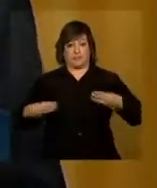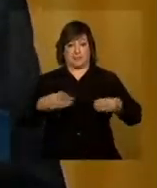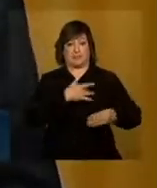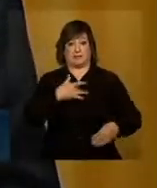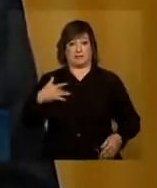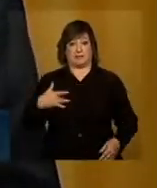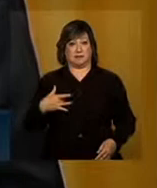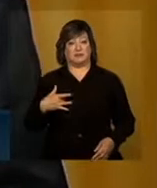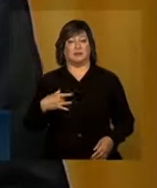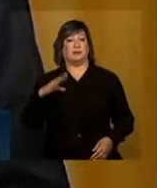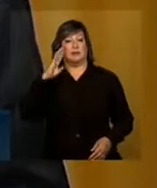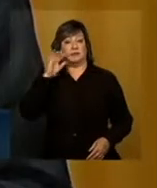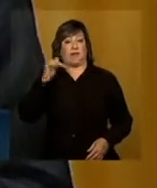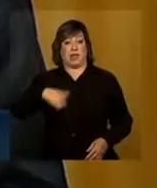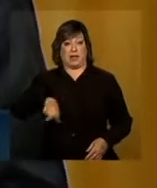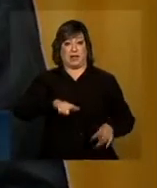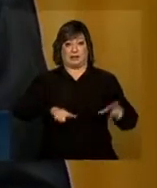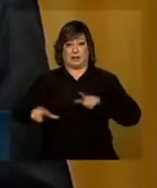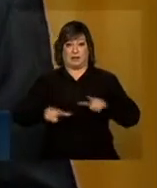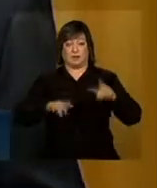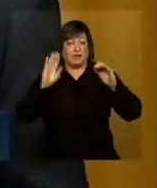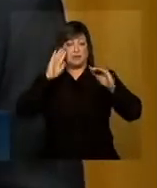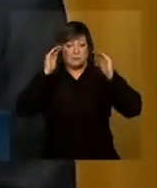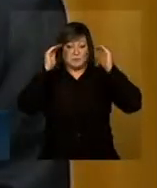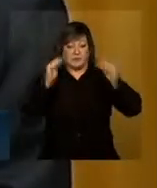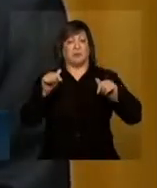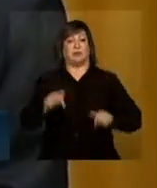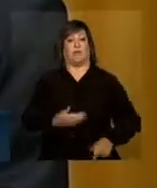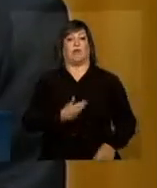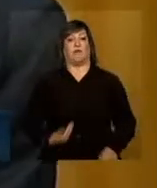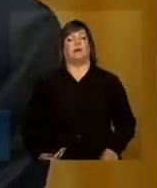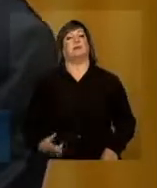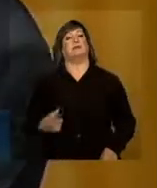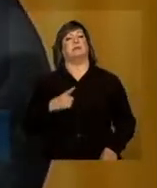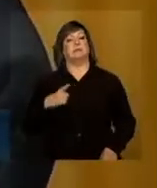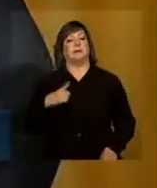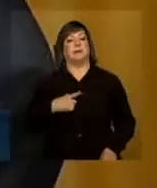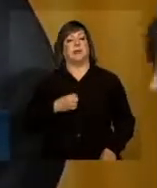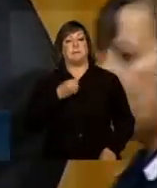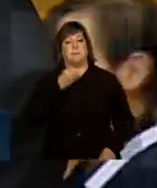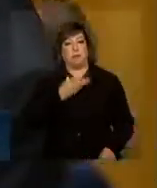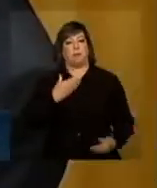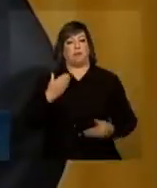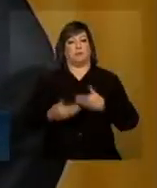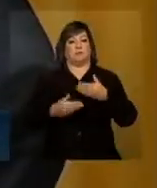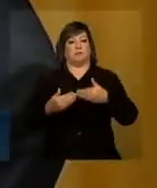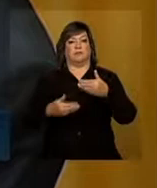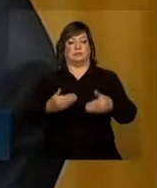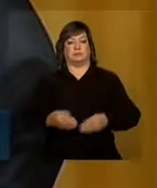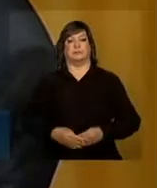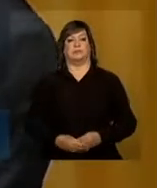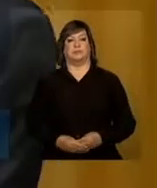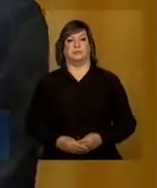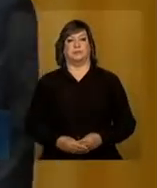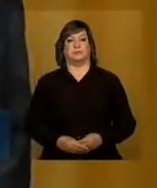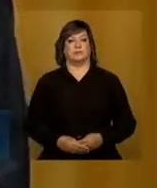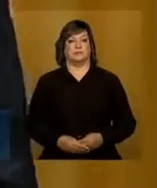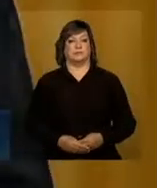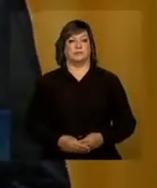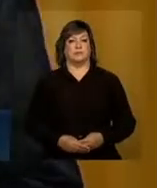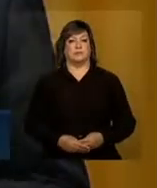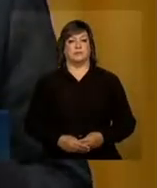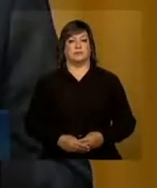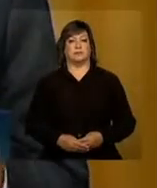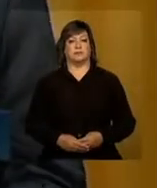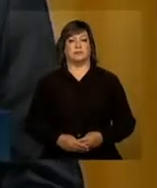falar a seguir, essas ações, especialmente nesse governo, vem consolidando os avanços anteriores. E